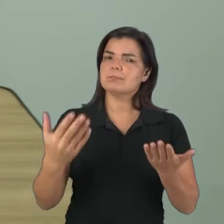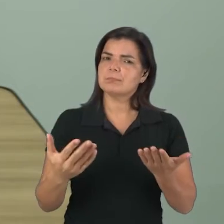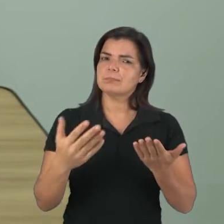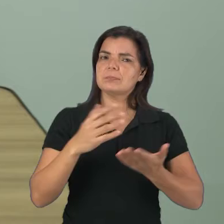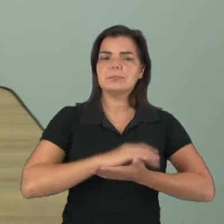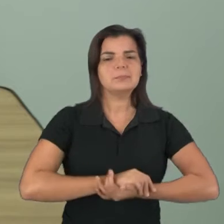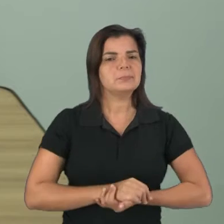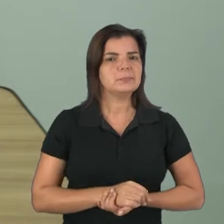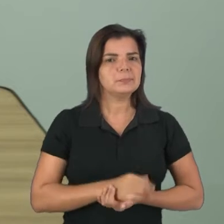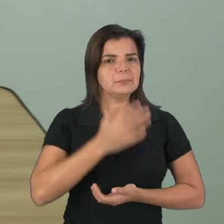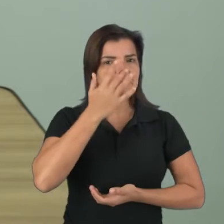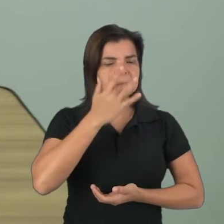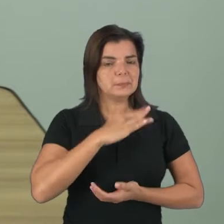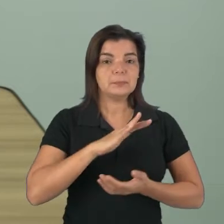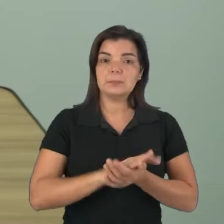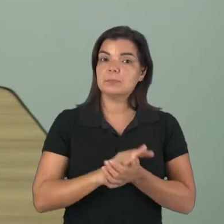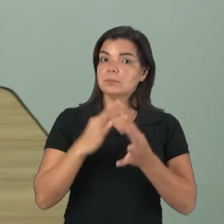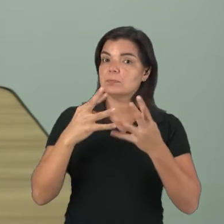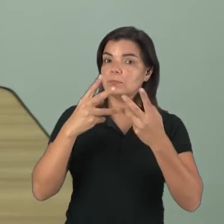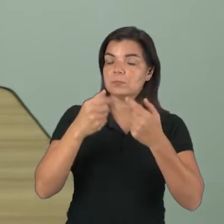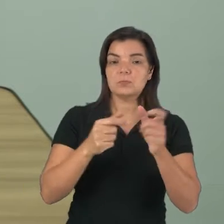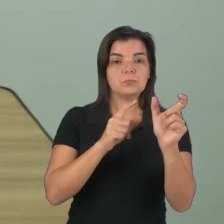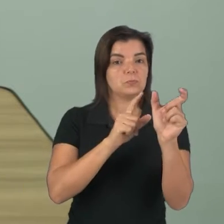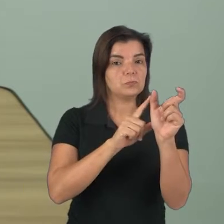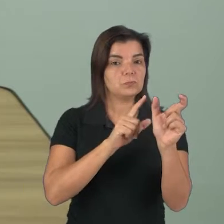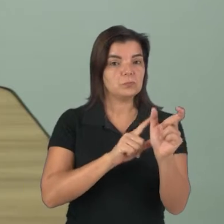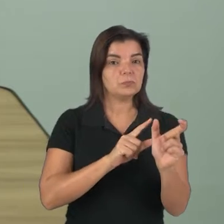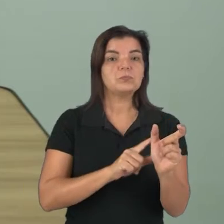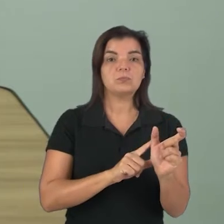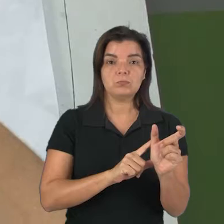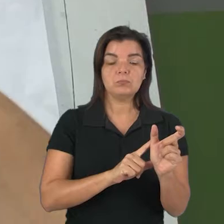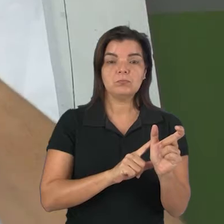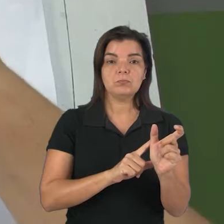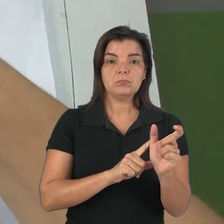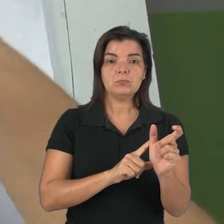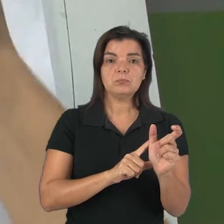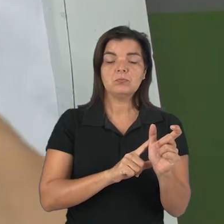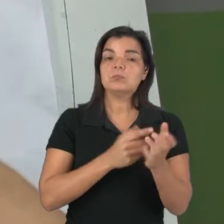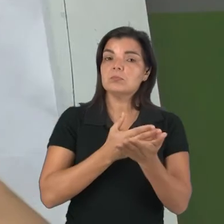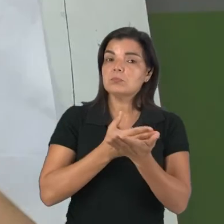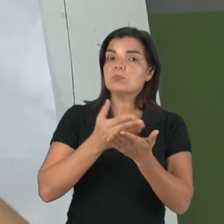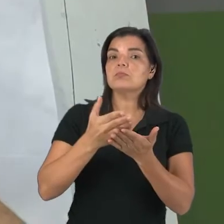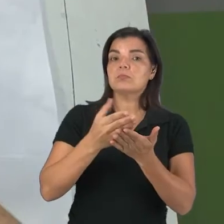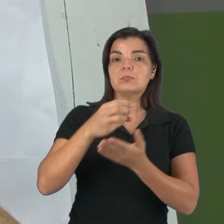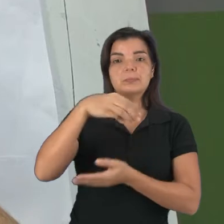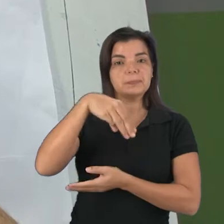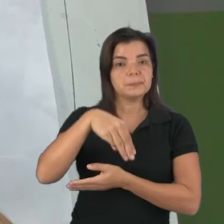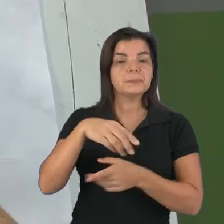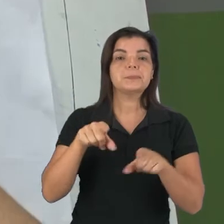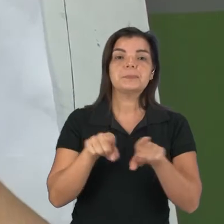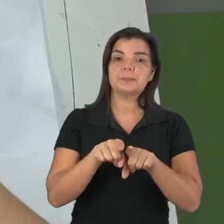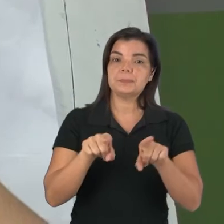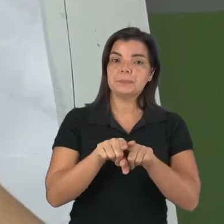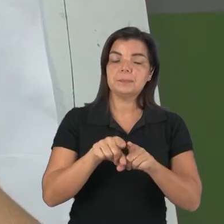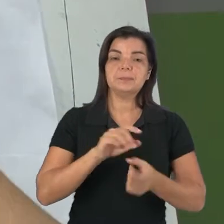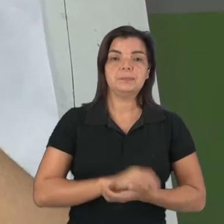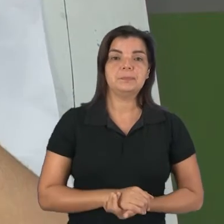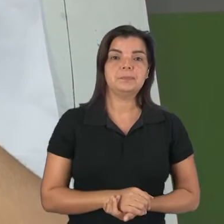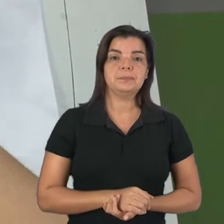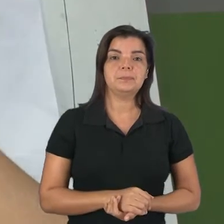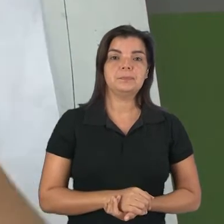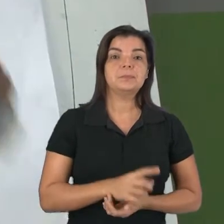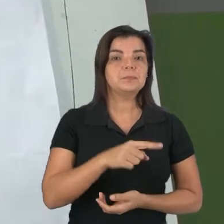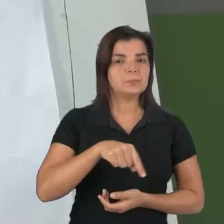crianças mais todas as palavrinhas que estão ao lado do mamão iniciam com a letra m